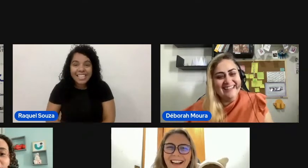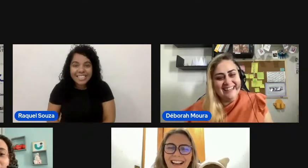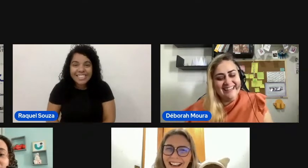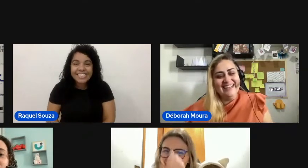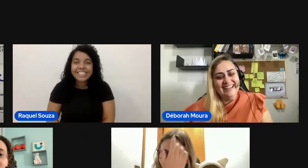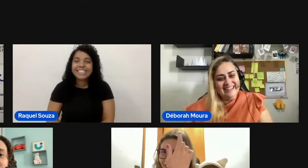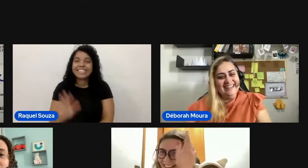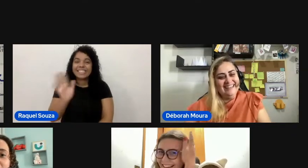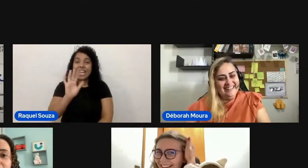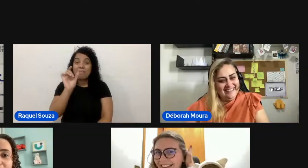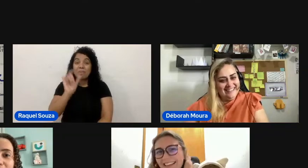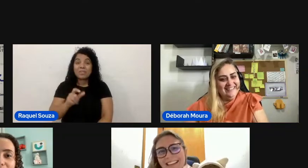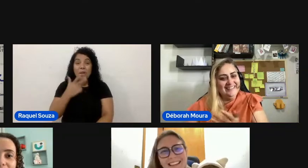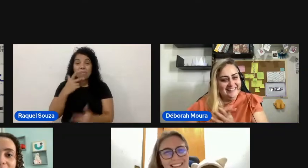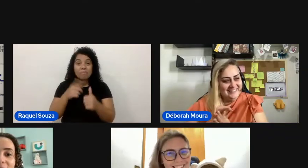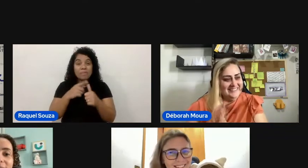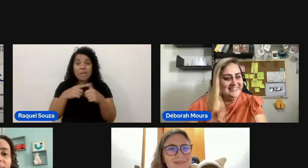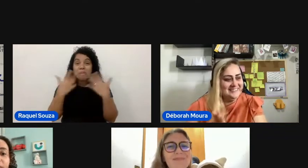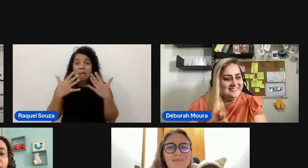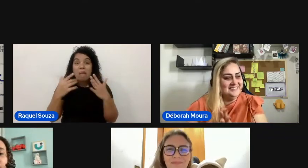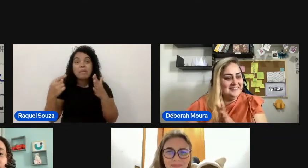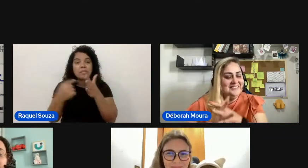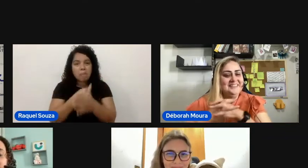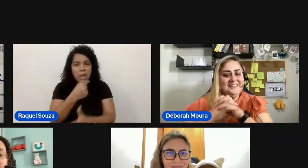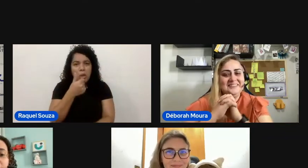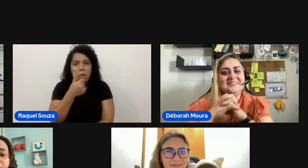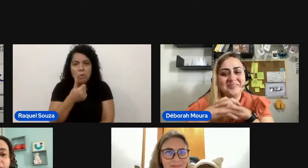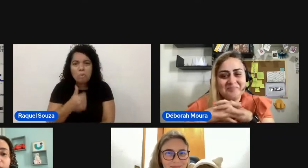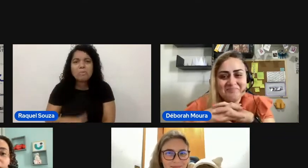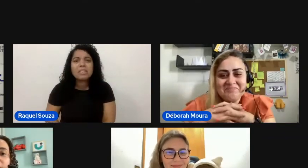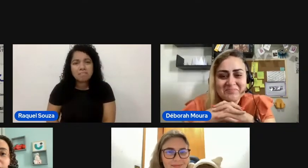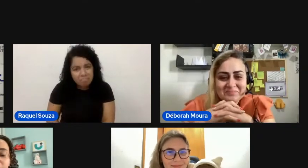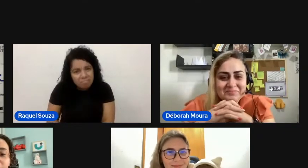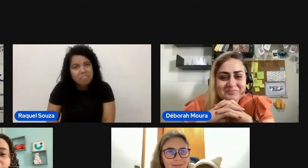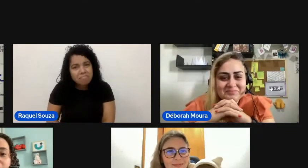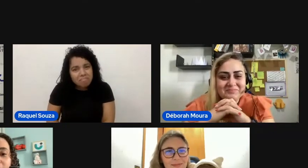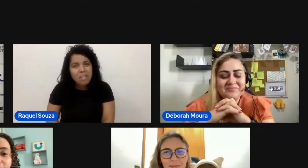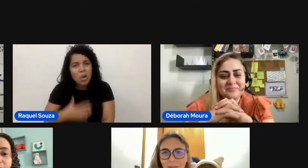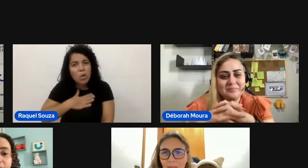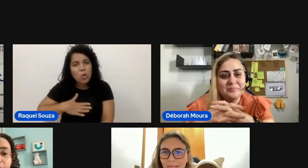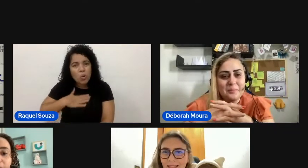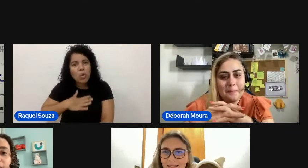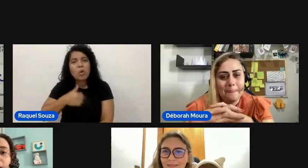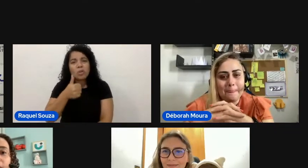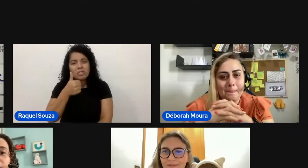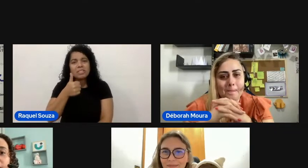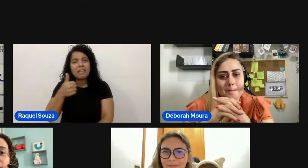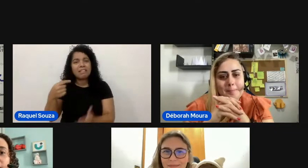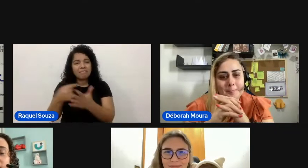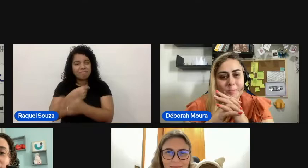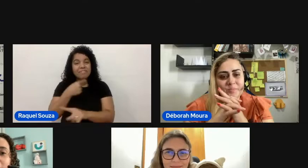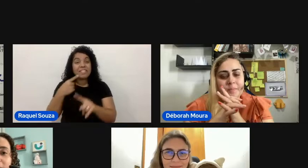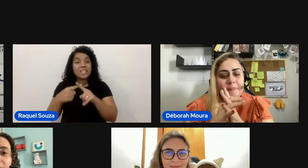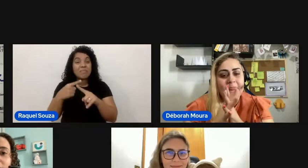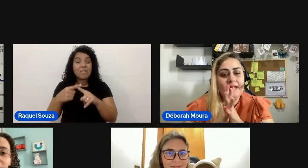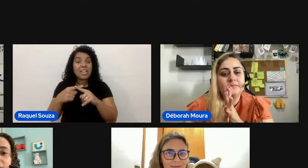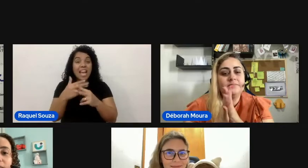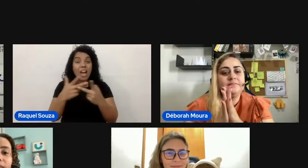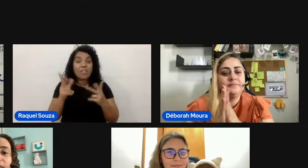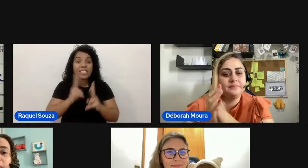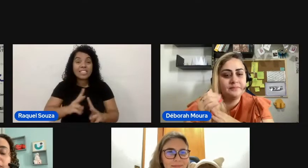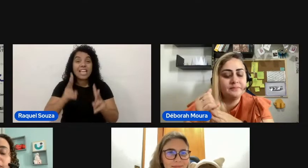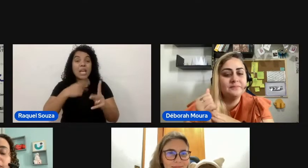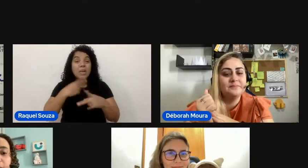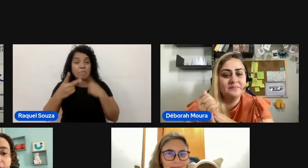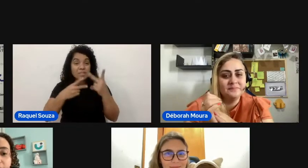Pessoal, primeiro, parabéns pela pergunta. Eu realmente gostei muito dessa pergunta, porque é algo que a gente sempre está falando, a